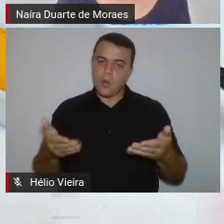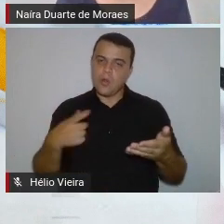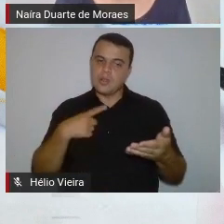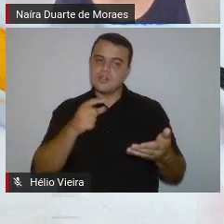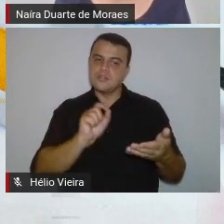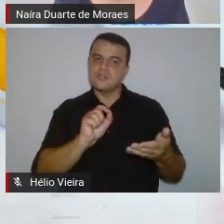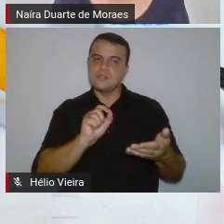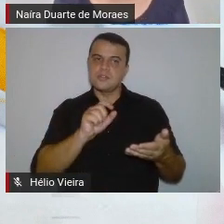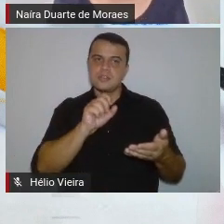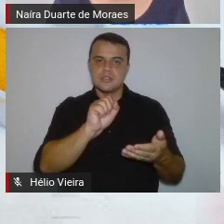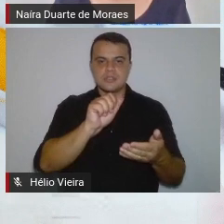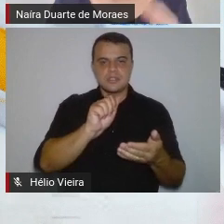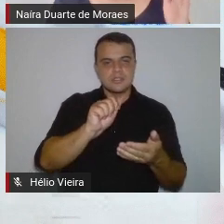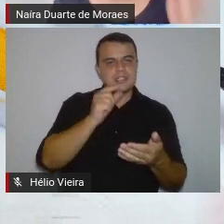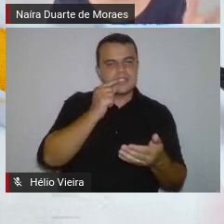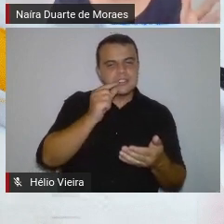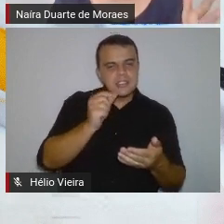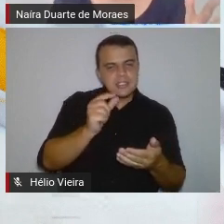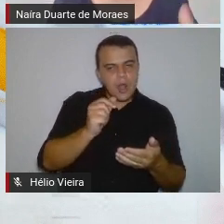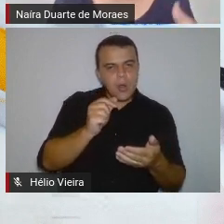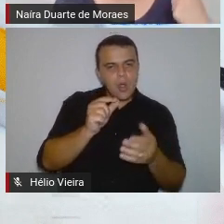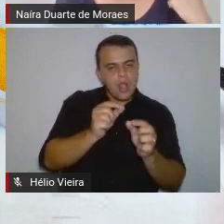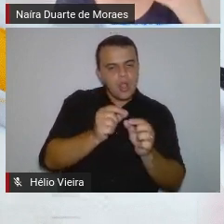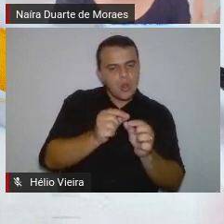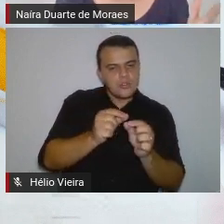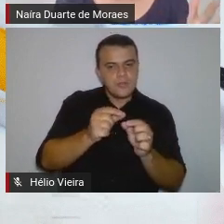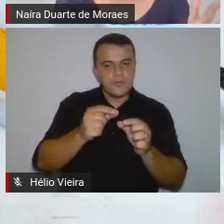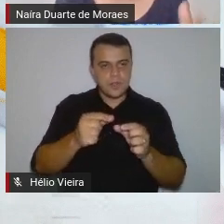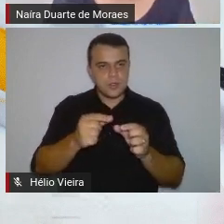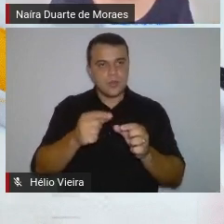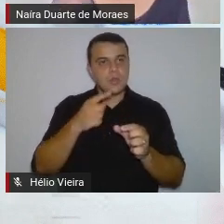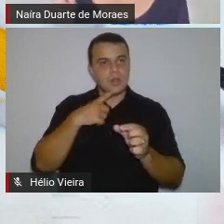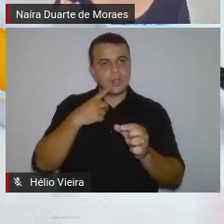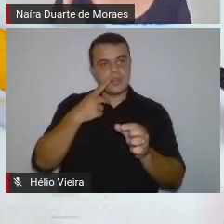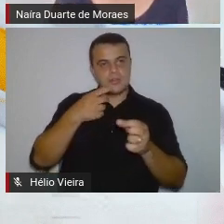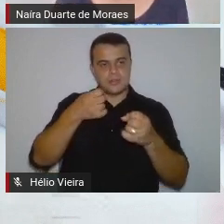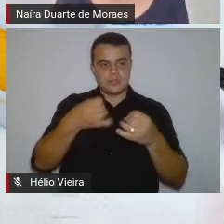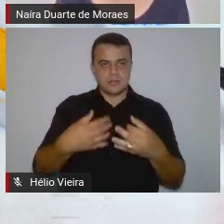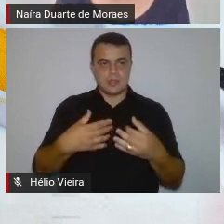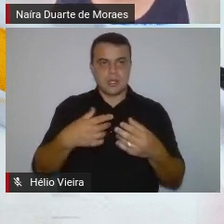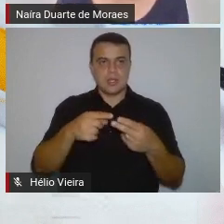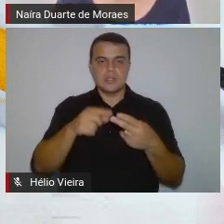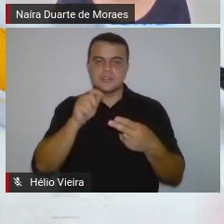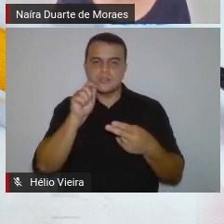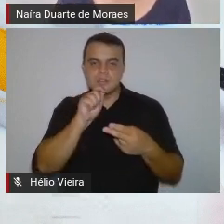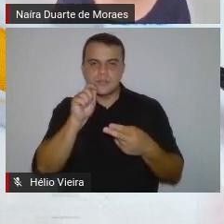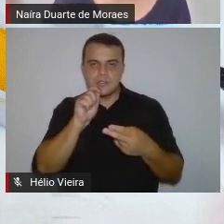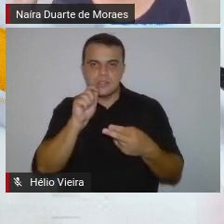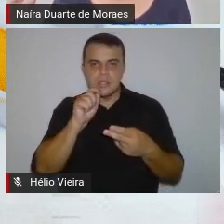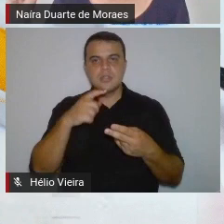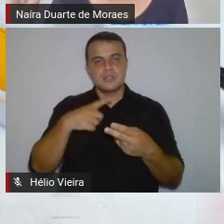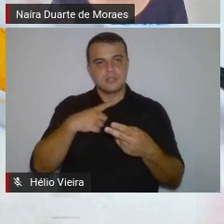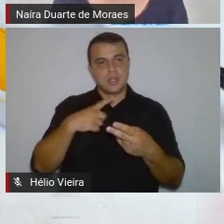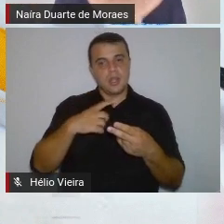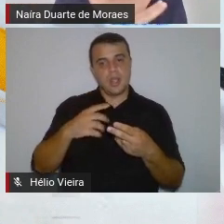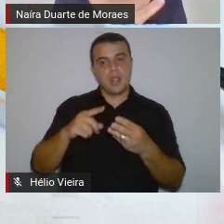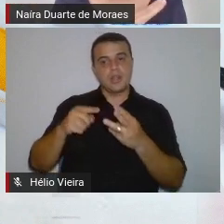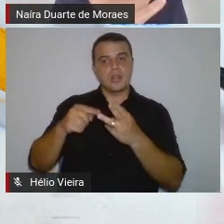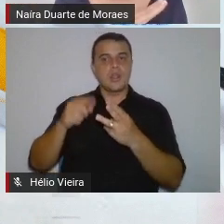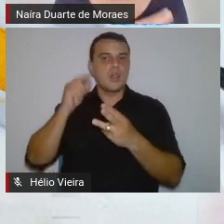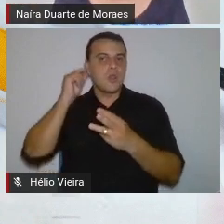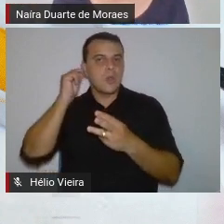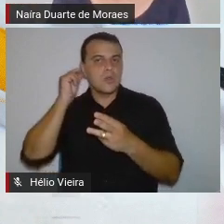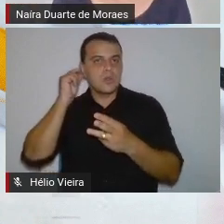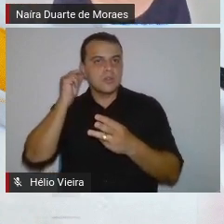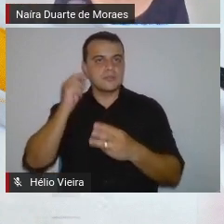trabalhar sal grosso e sal fino. Essa primeira imagem da esquerda vai justamente falar sobre isso. Escova de dentes, imagem central, e